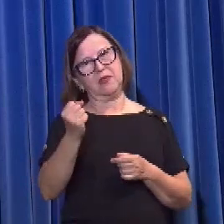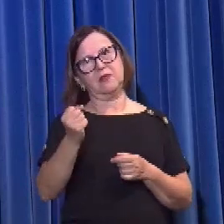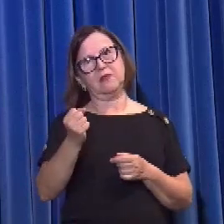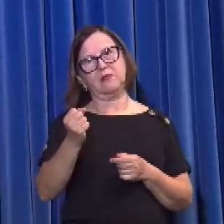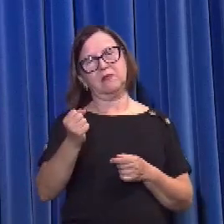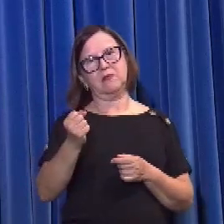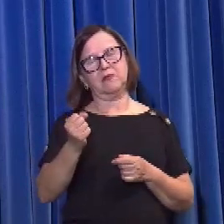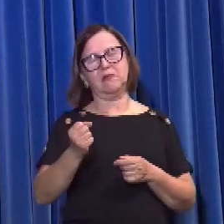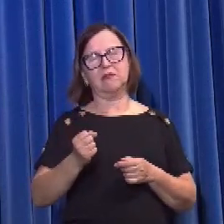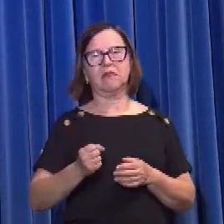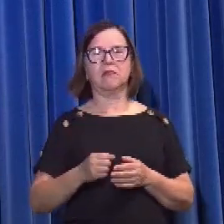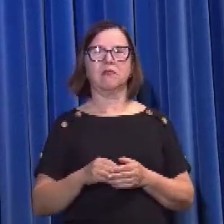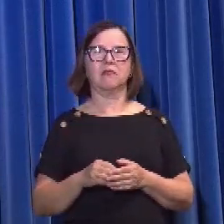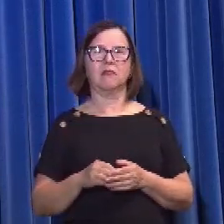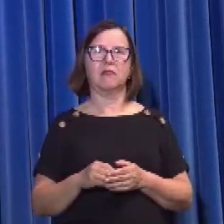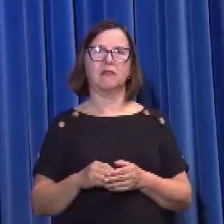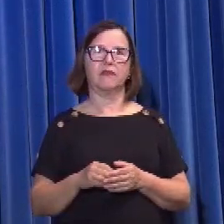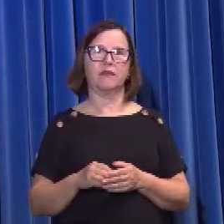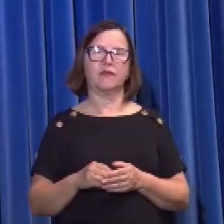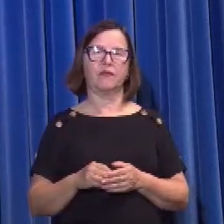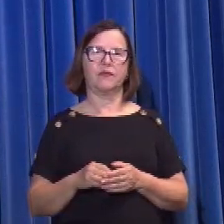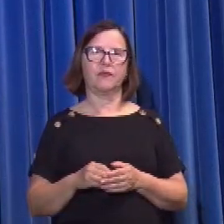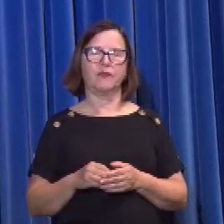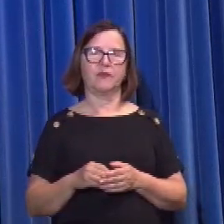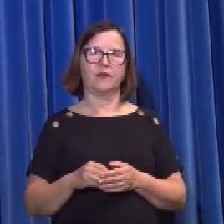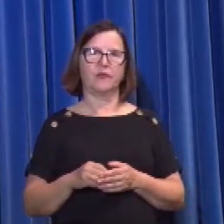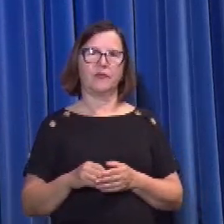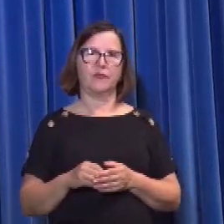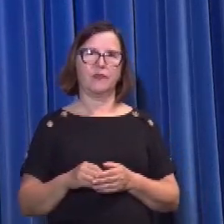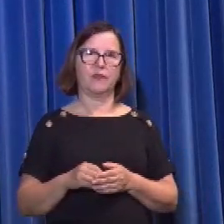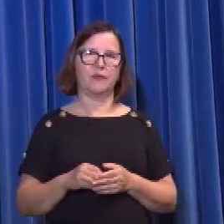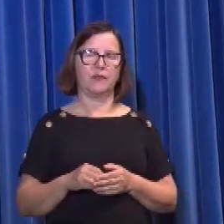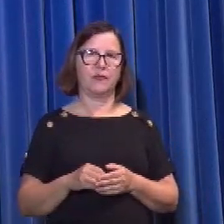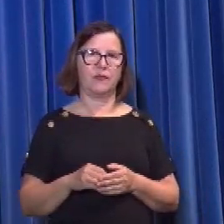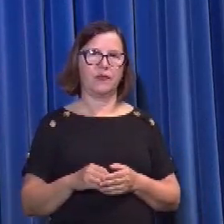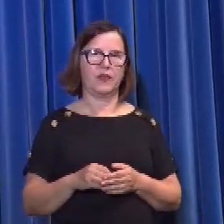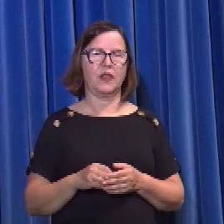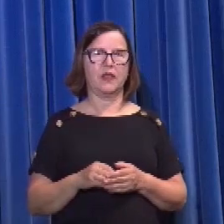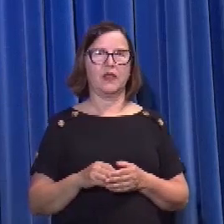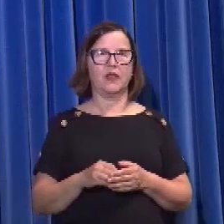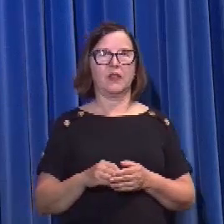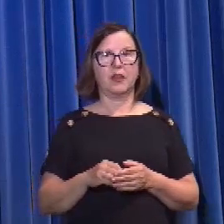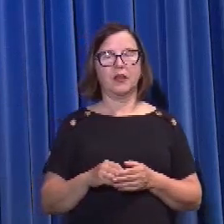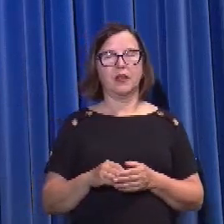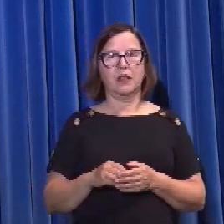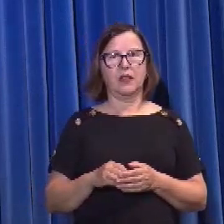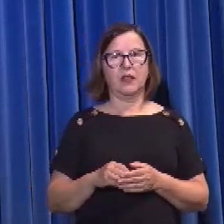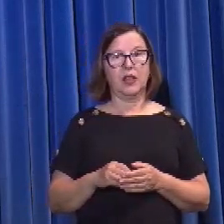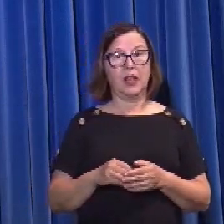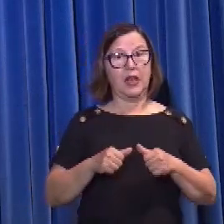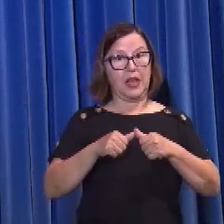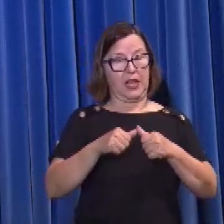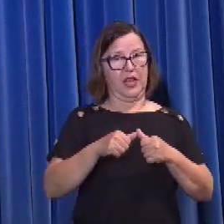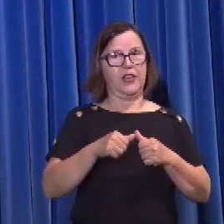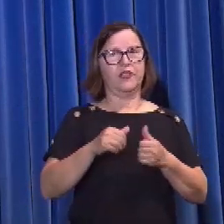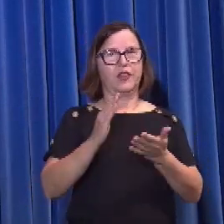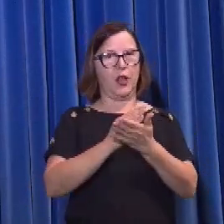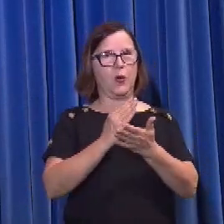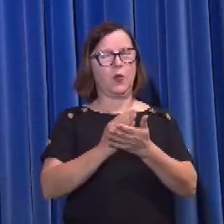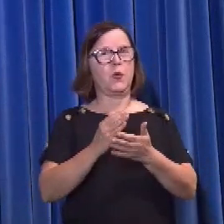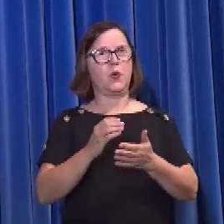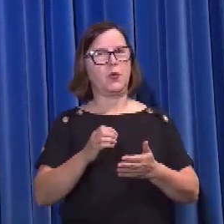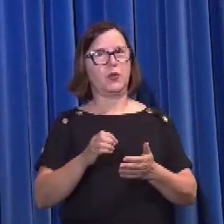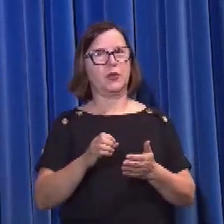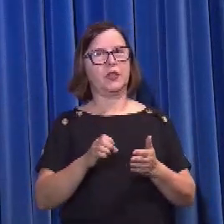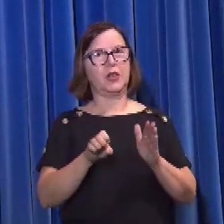de Urias. Pedro negou o Senhor. Esses são apenas alguns exemplos aqui, que nos levam a